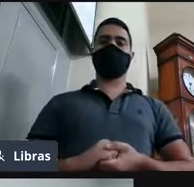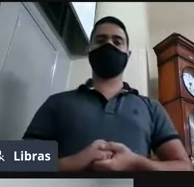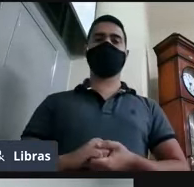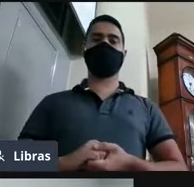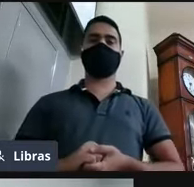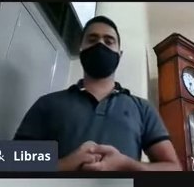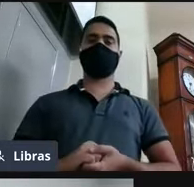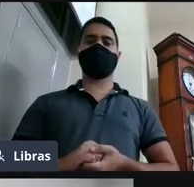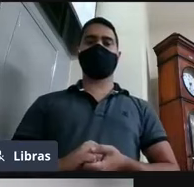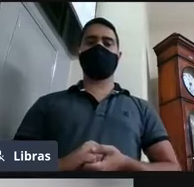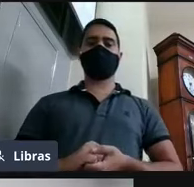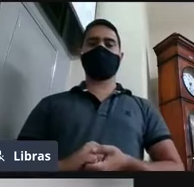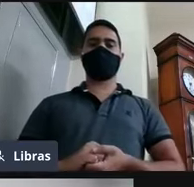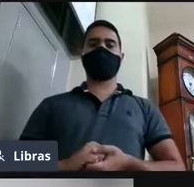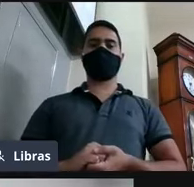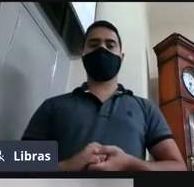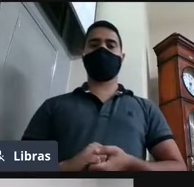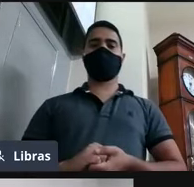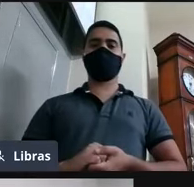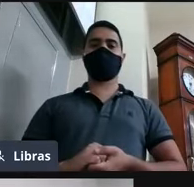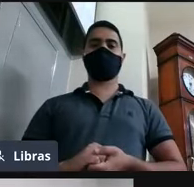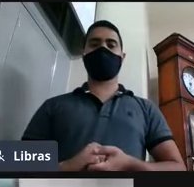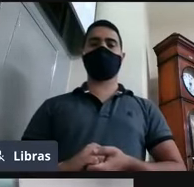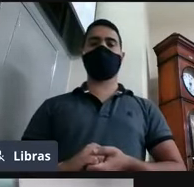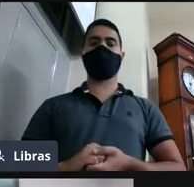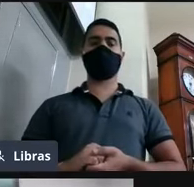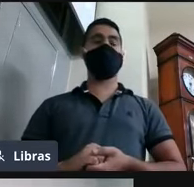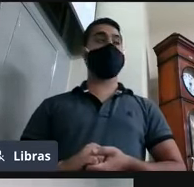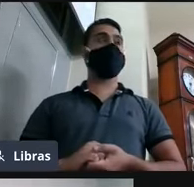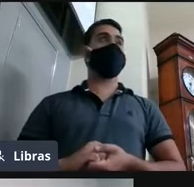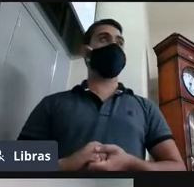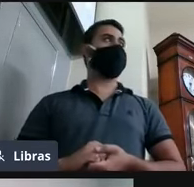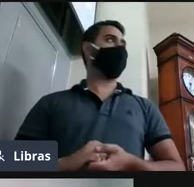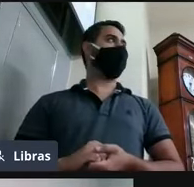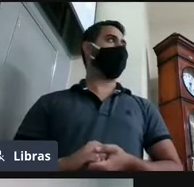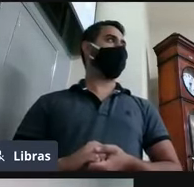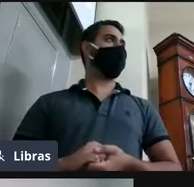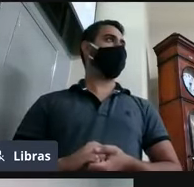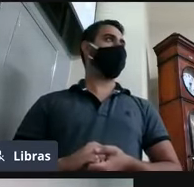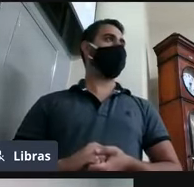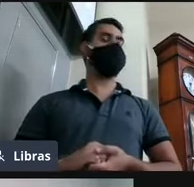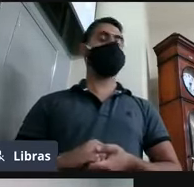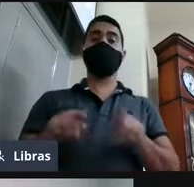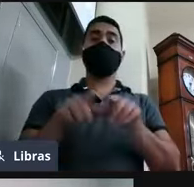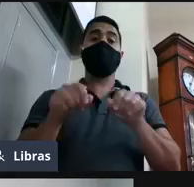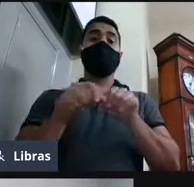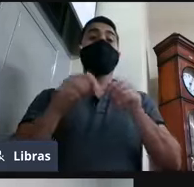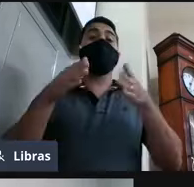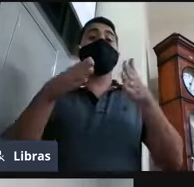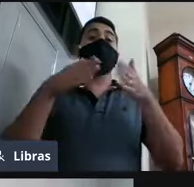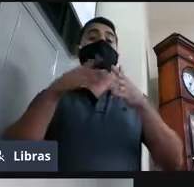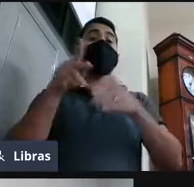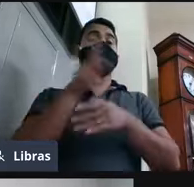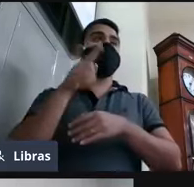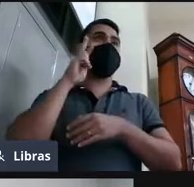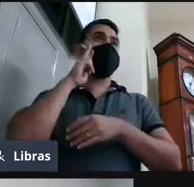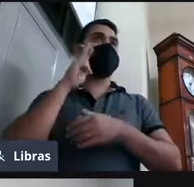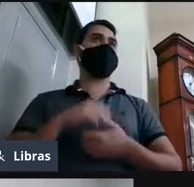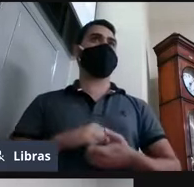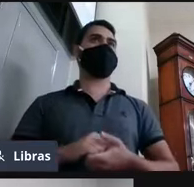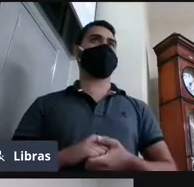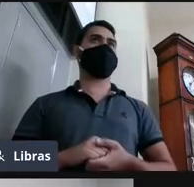se faça caso o Executivo queira e determine a solicitação do vereador professor Rafael.